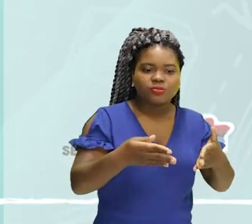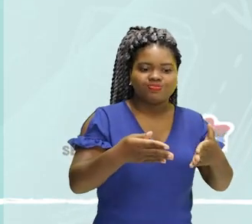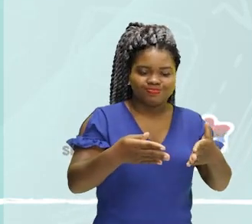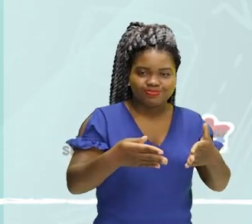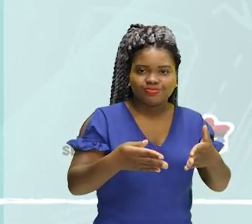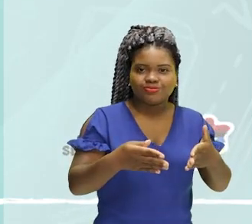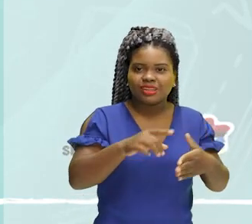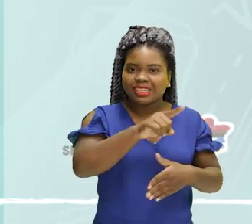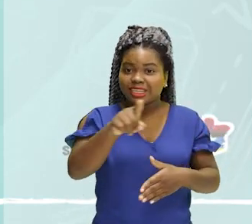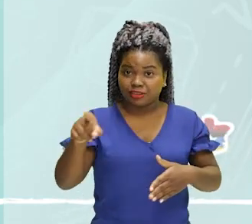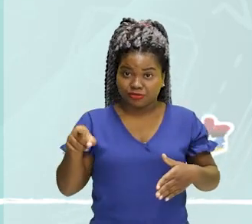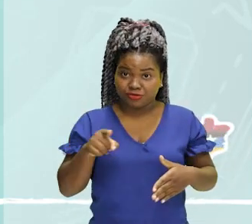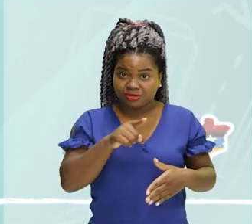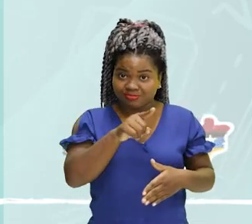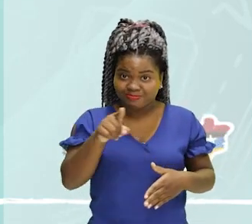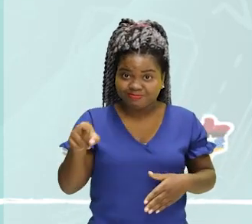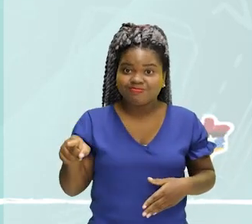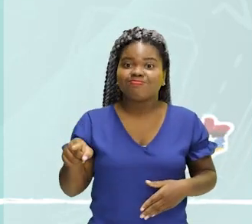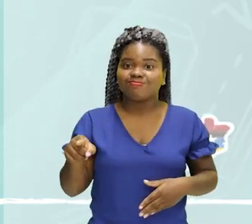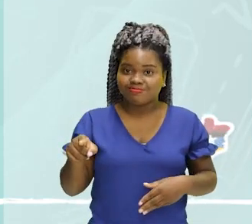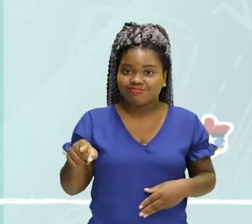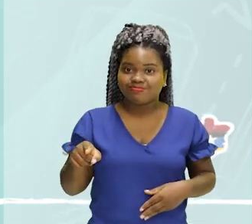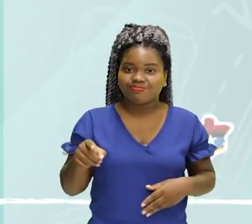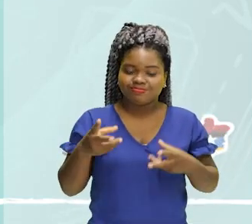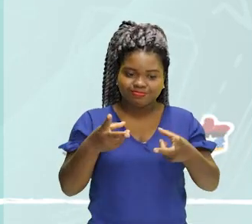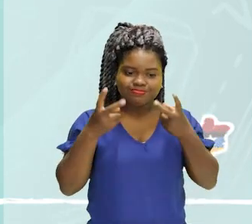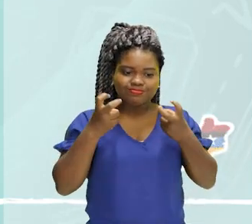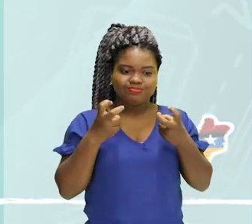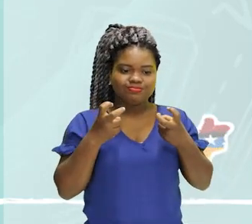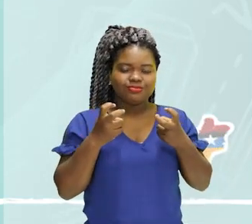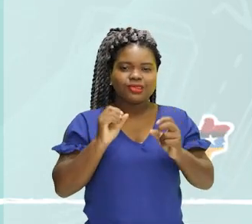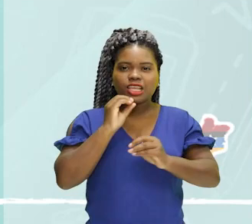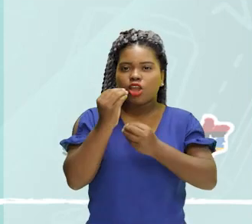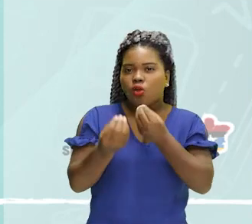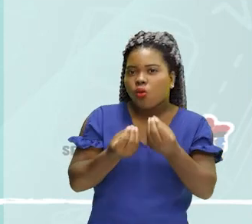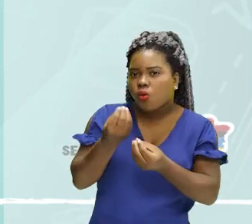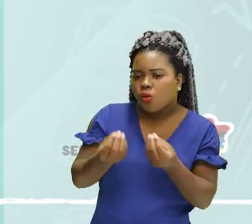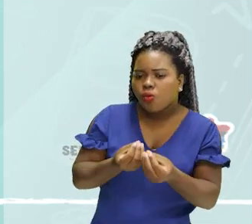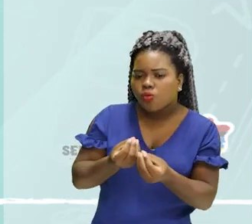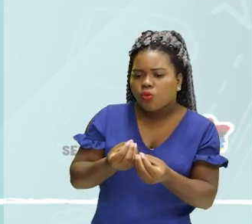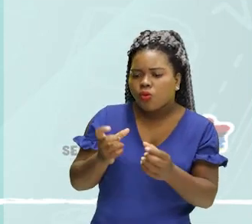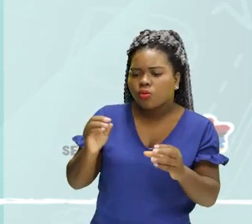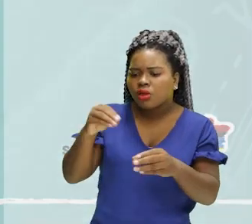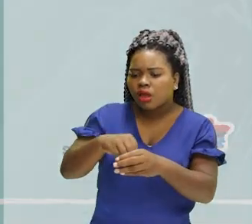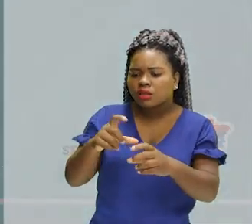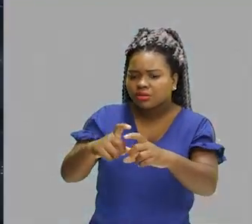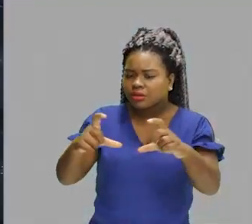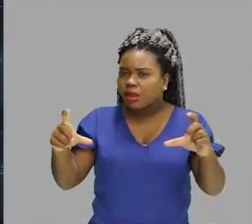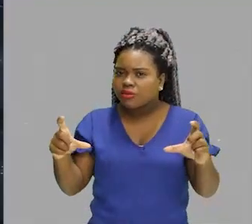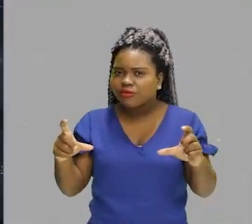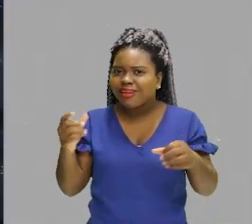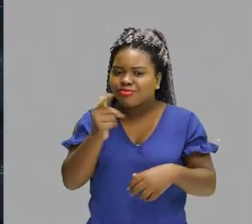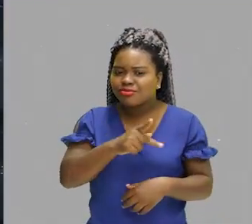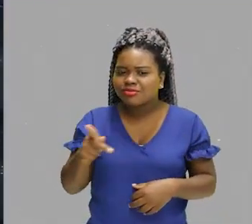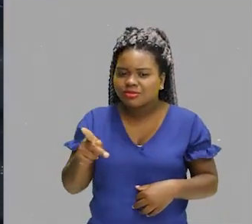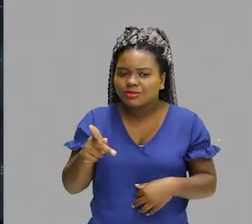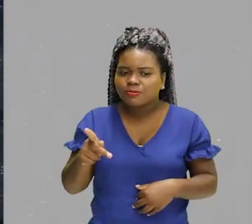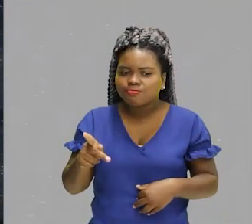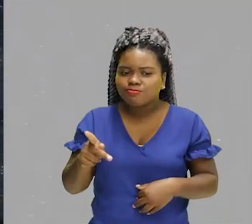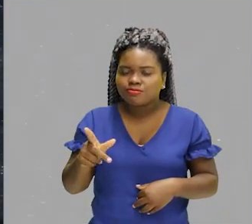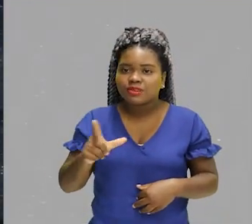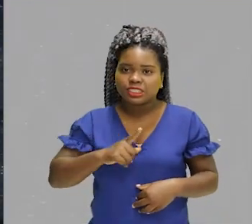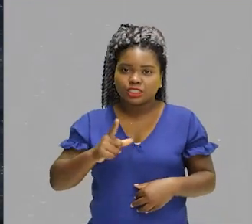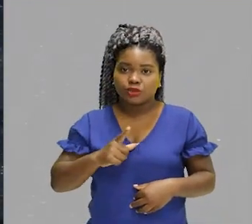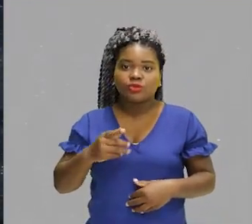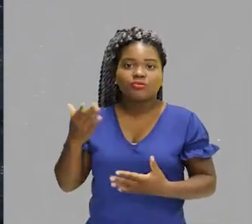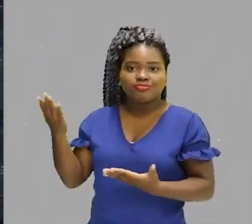que vocês frisem bastante. Então, como é que fica essa construção, essa formulazinha? Acabar, eu